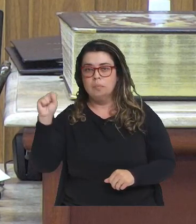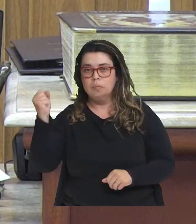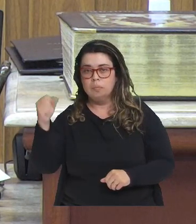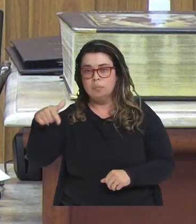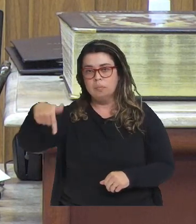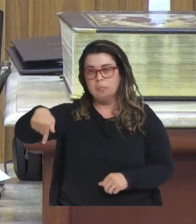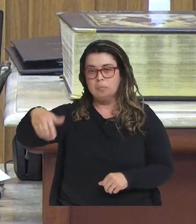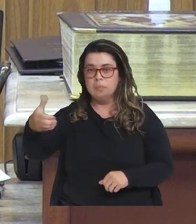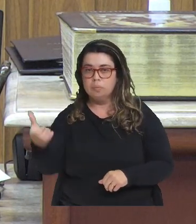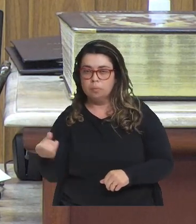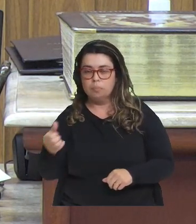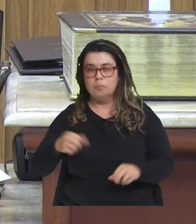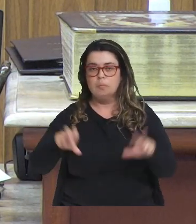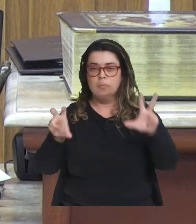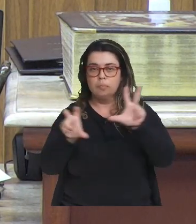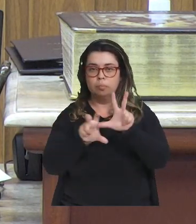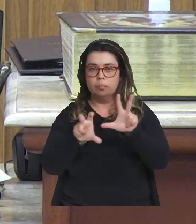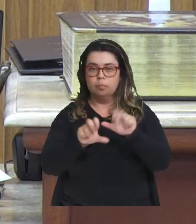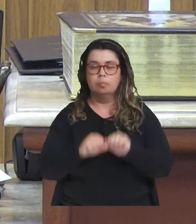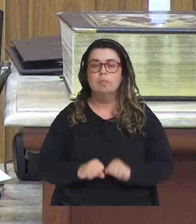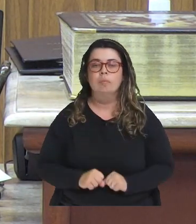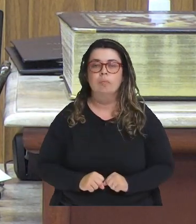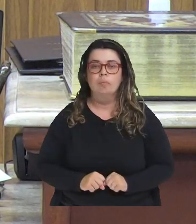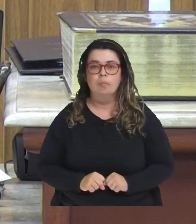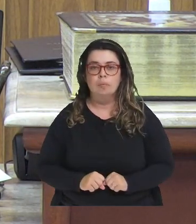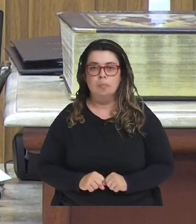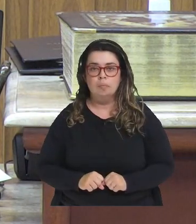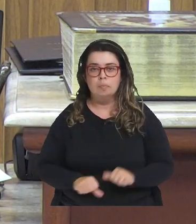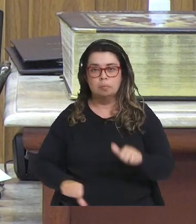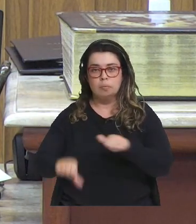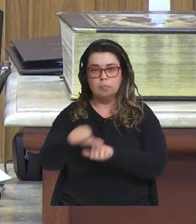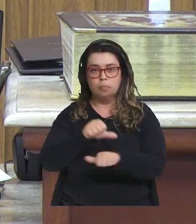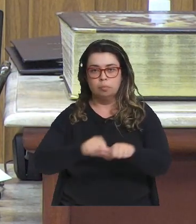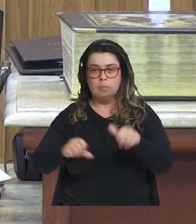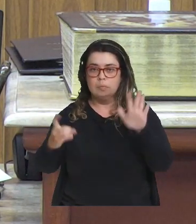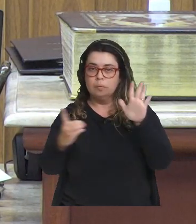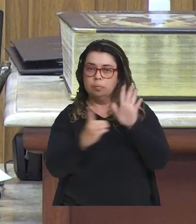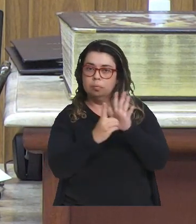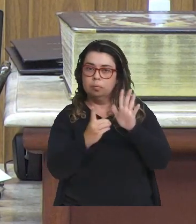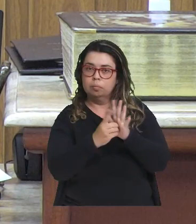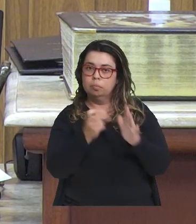8.886/2022 do Poder Executivo altera dispositivo do decreto número